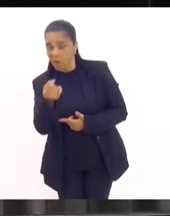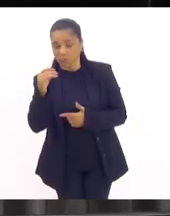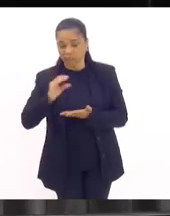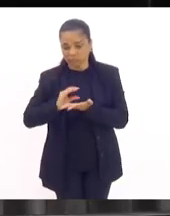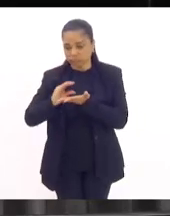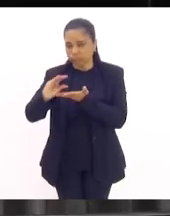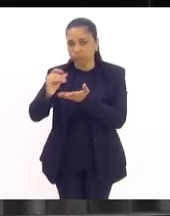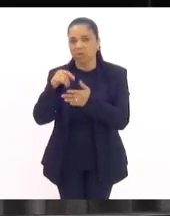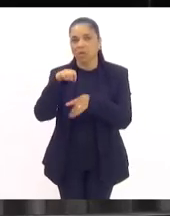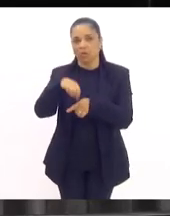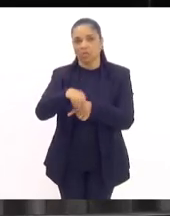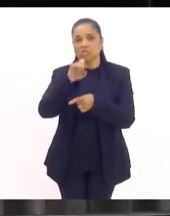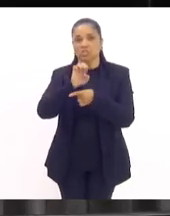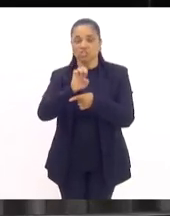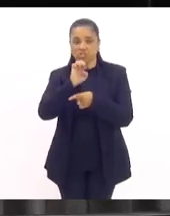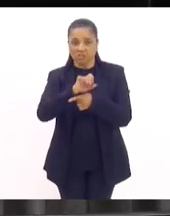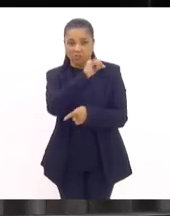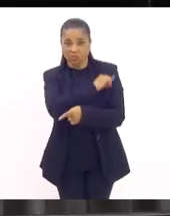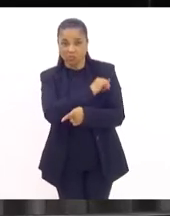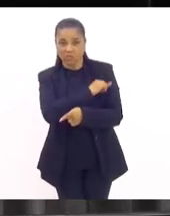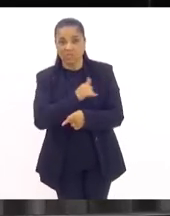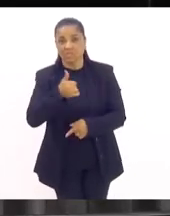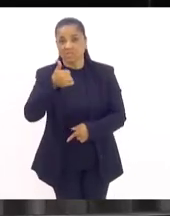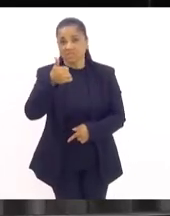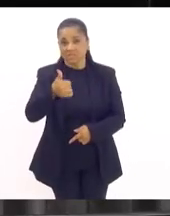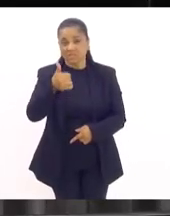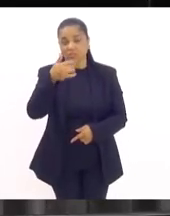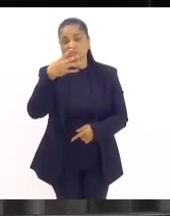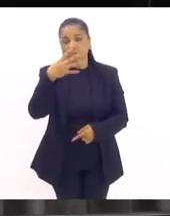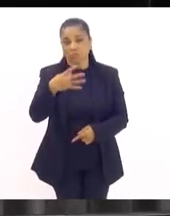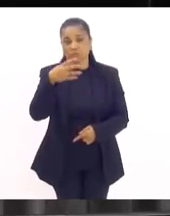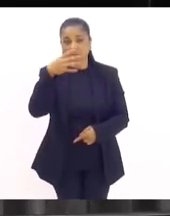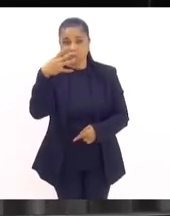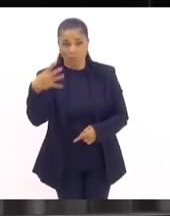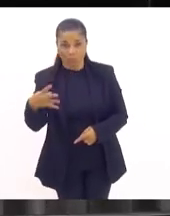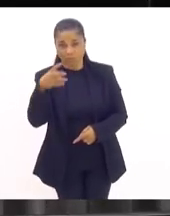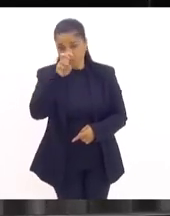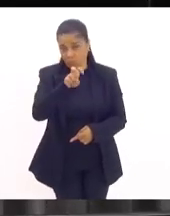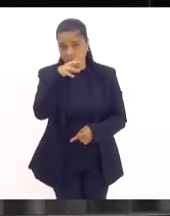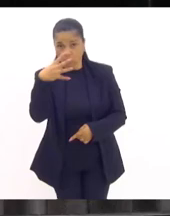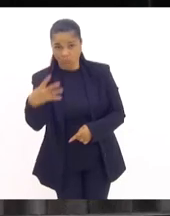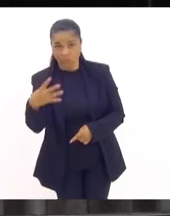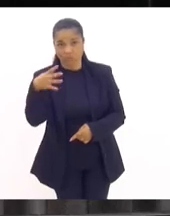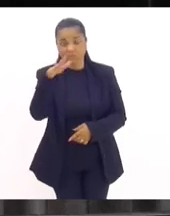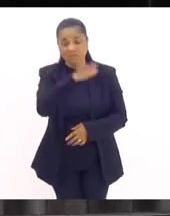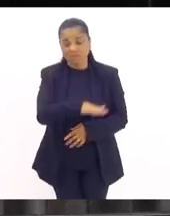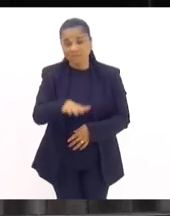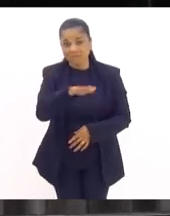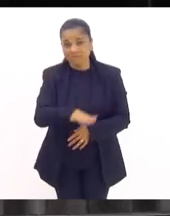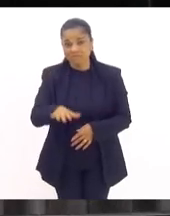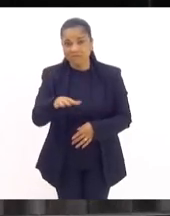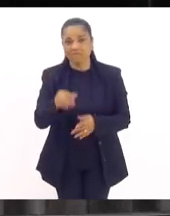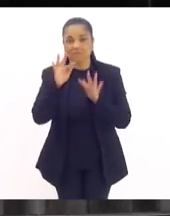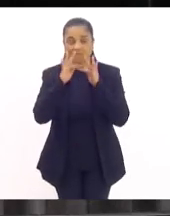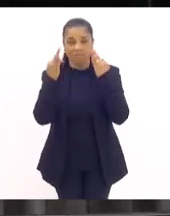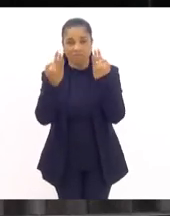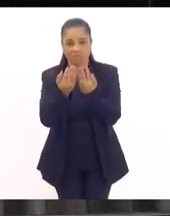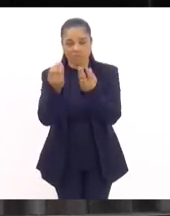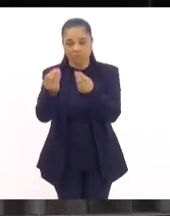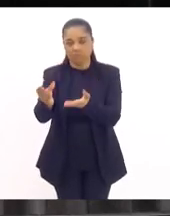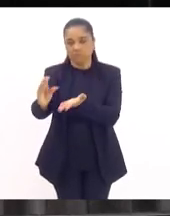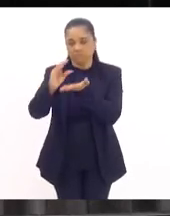e 654 mil crianças de 0 a 6 anos das famílias contempladas receberam um adicional de